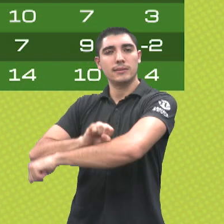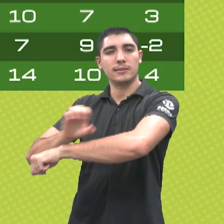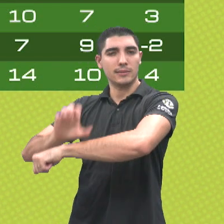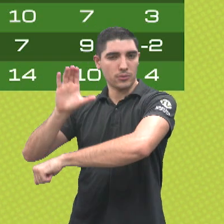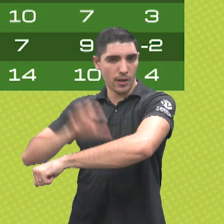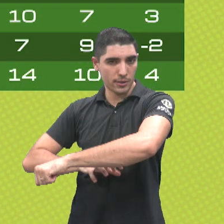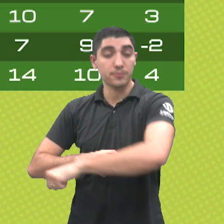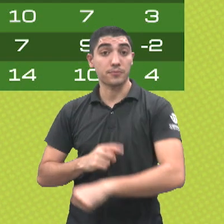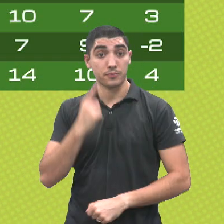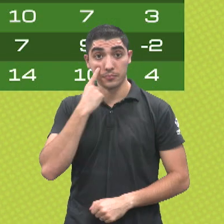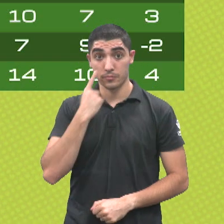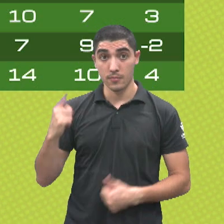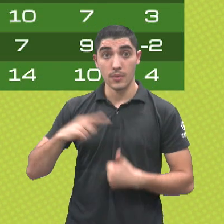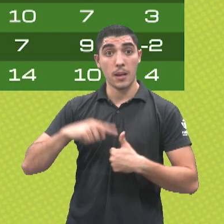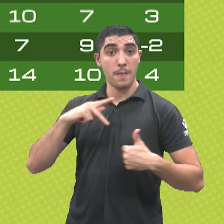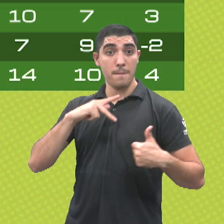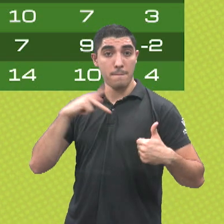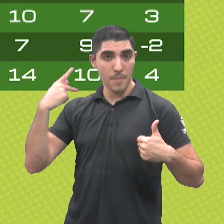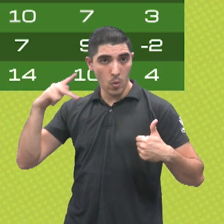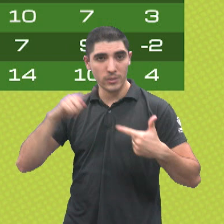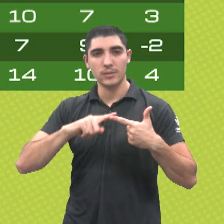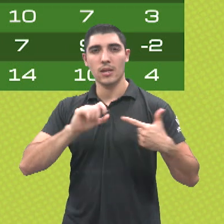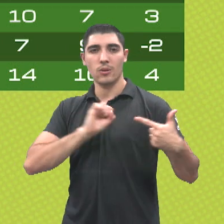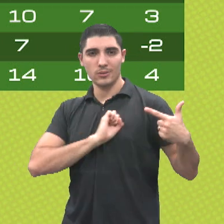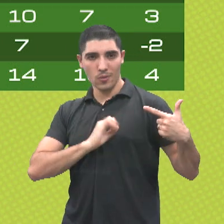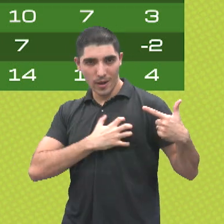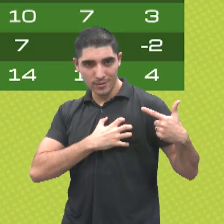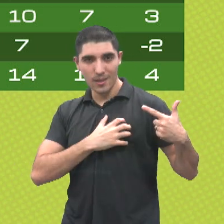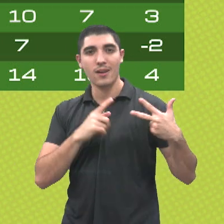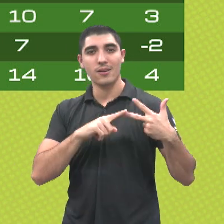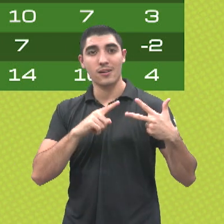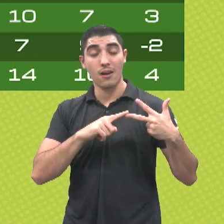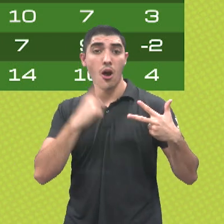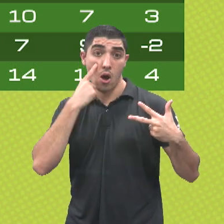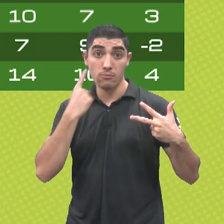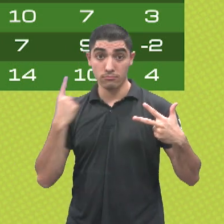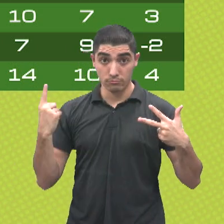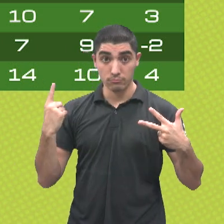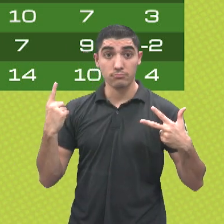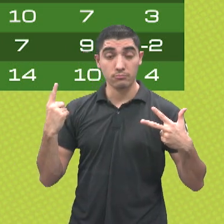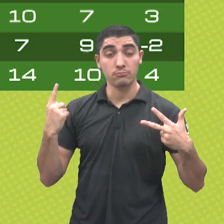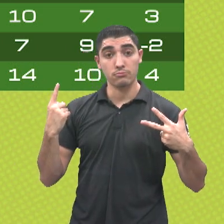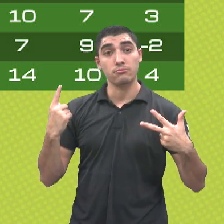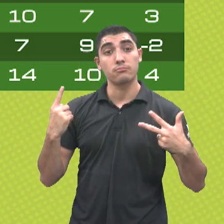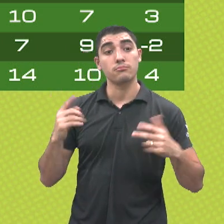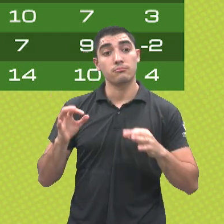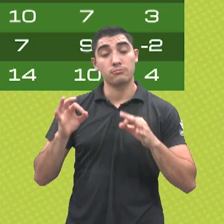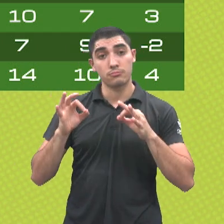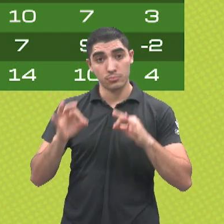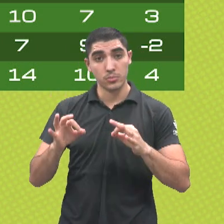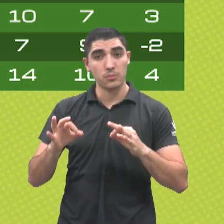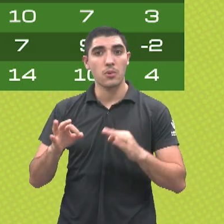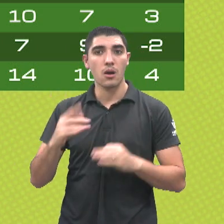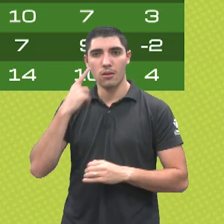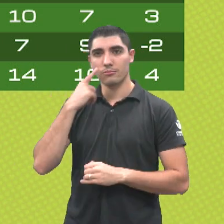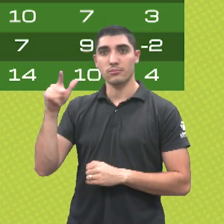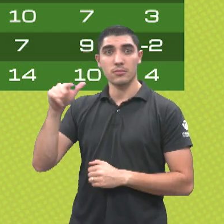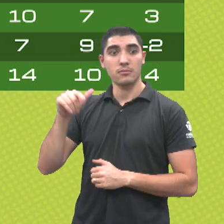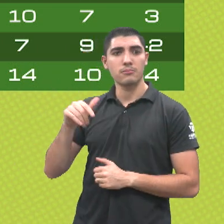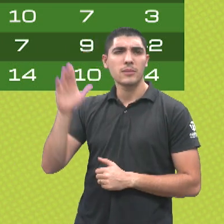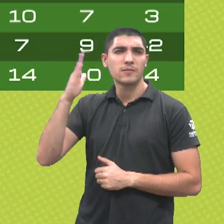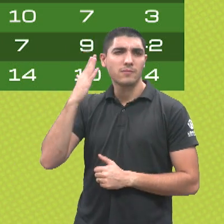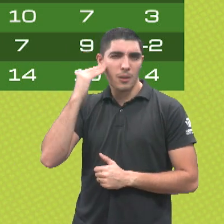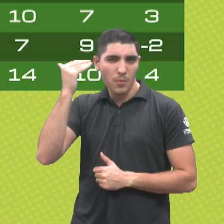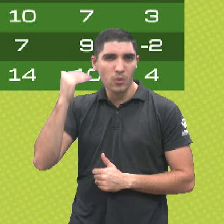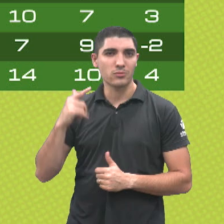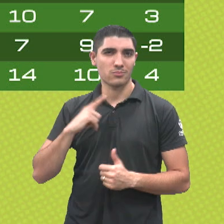tabelas, tem o Paulista como líder, São Caetano vice-líder, olha lá, tá dando a lógica teoricamente. Os times mais conhecidos aí liderando a Série A4, seguido